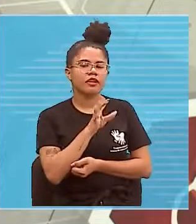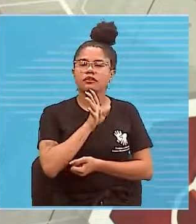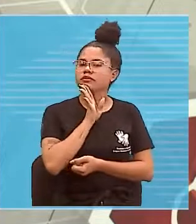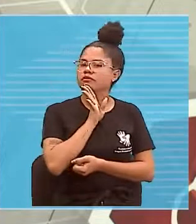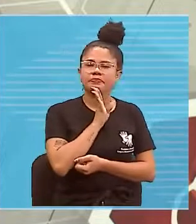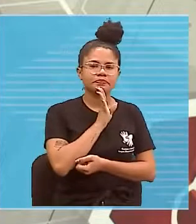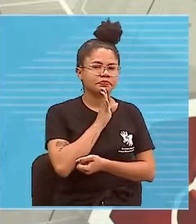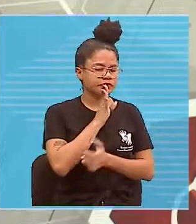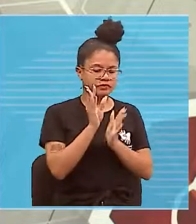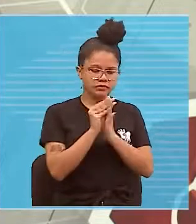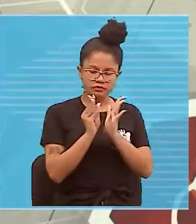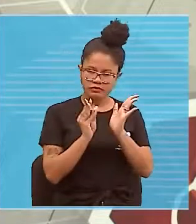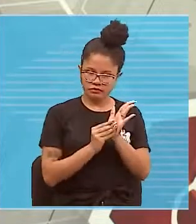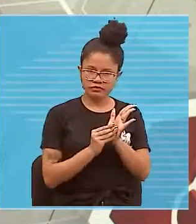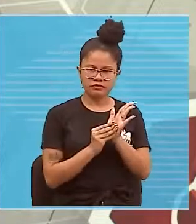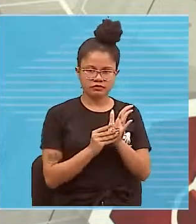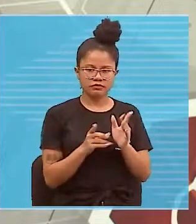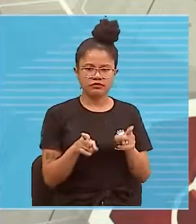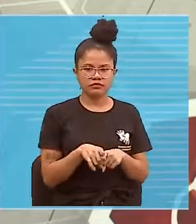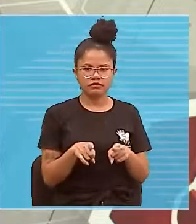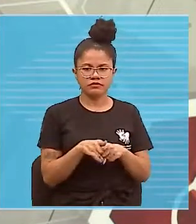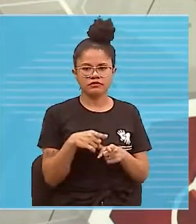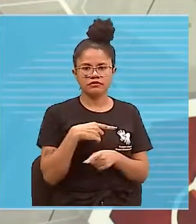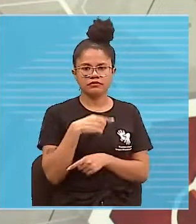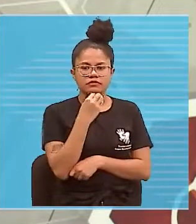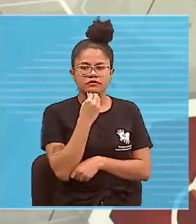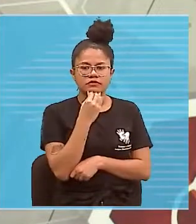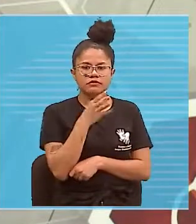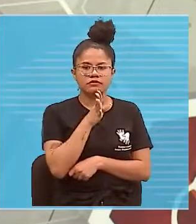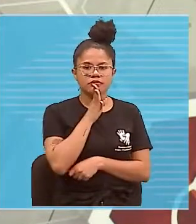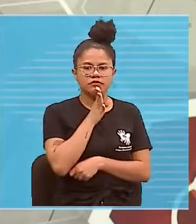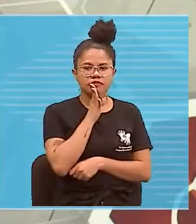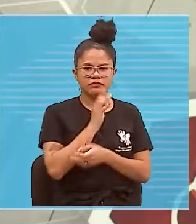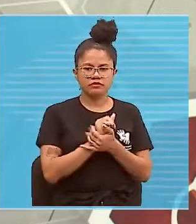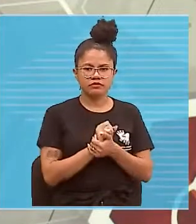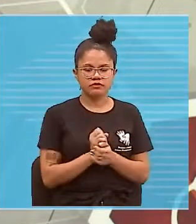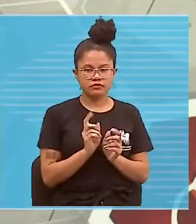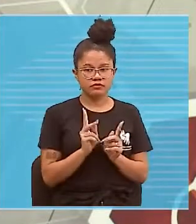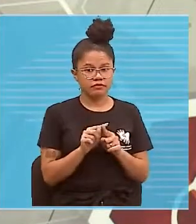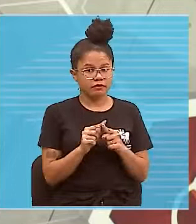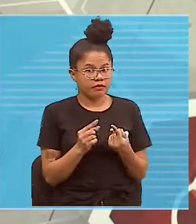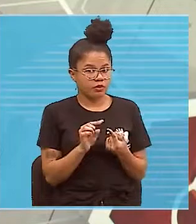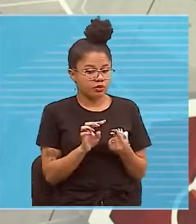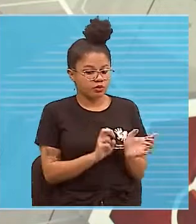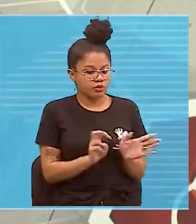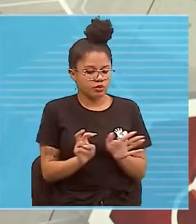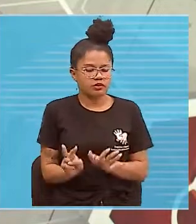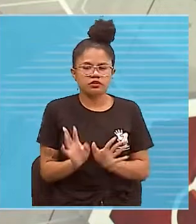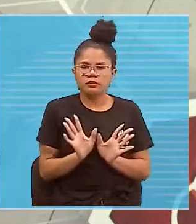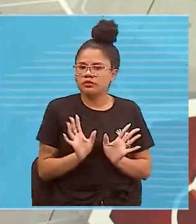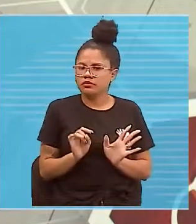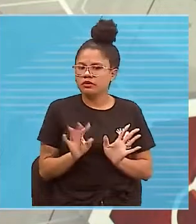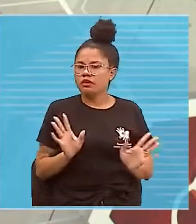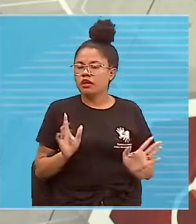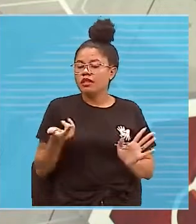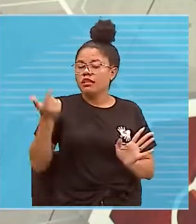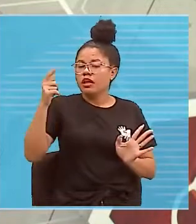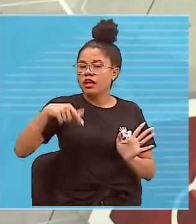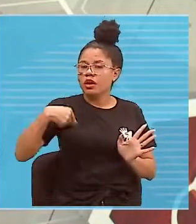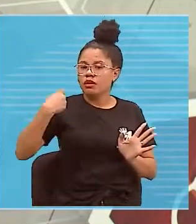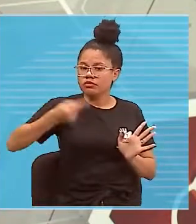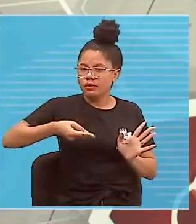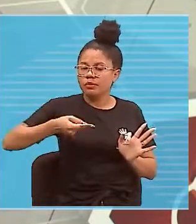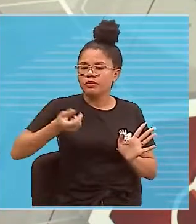né também é até oportunidade de conhecer mas é só essa semana semana que vem a gente começa com